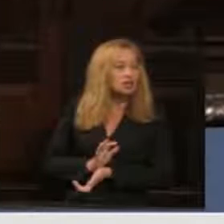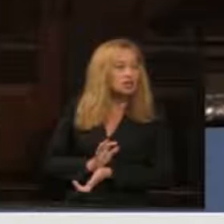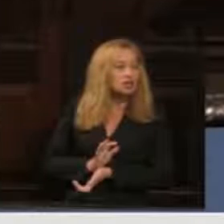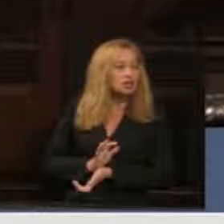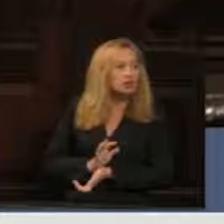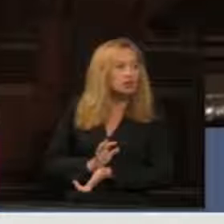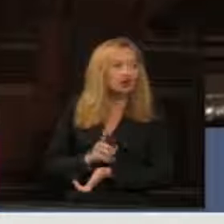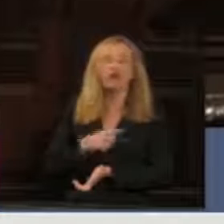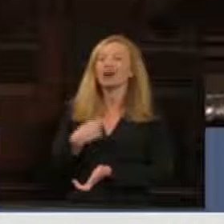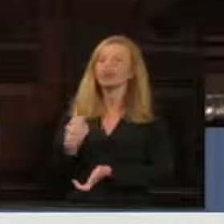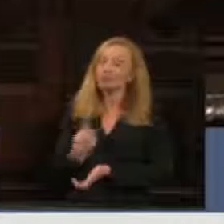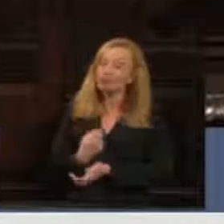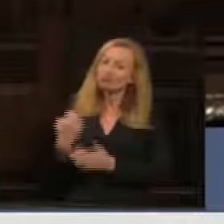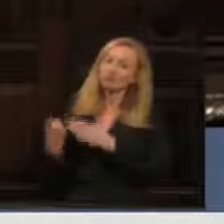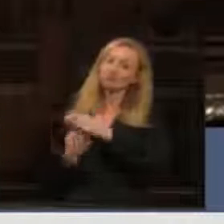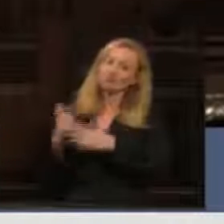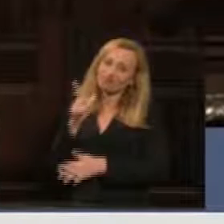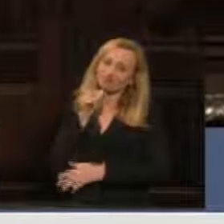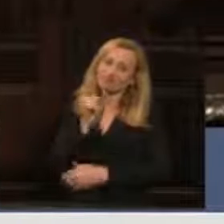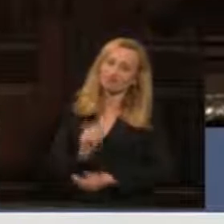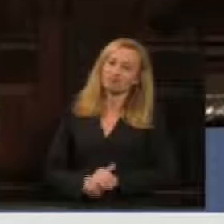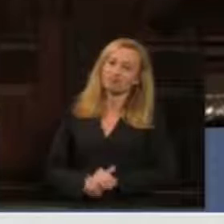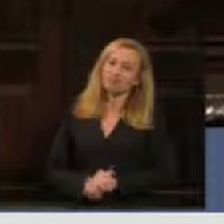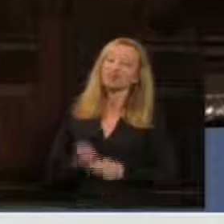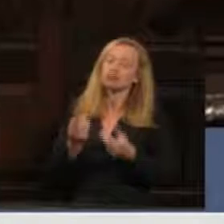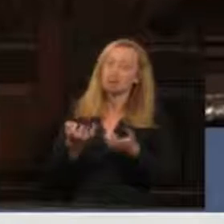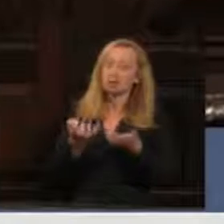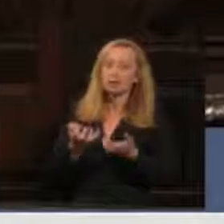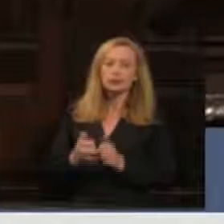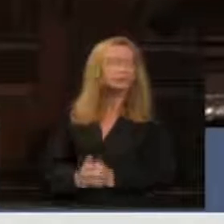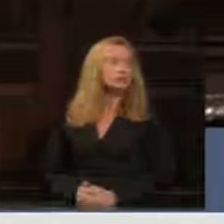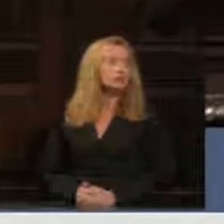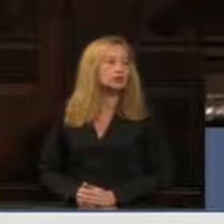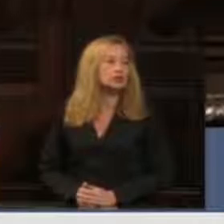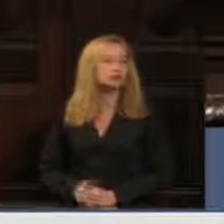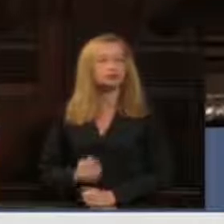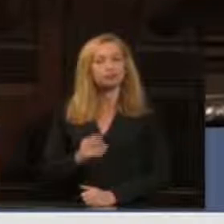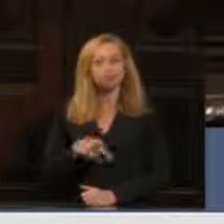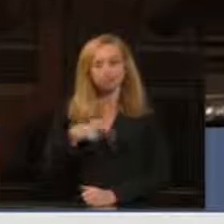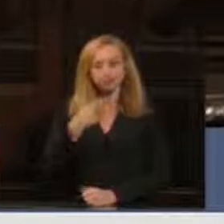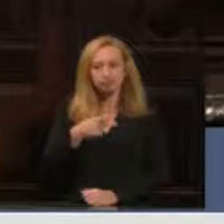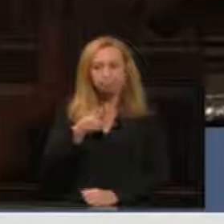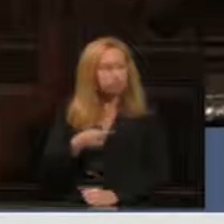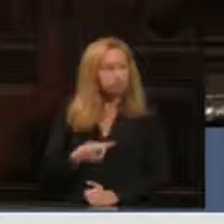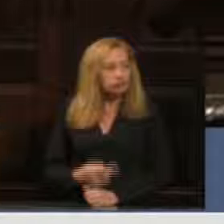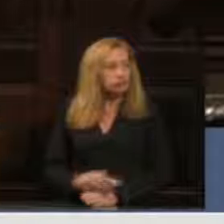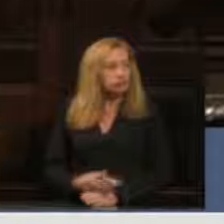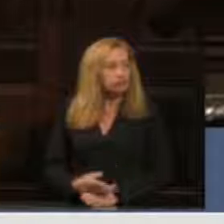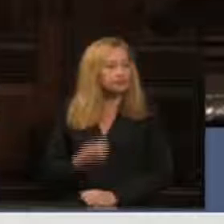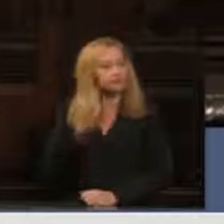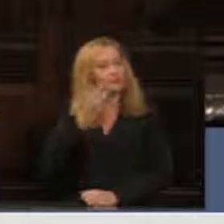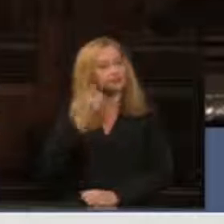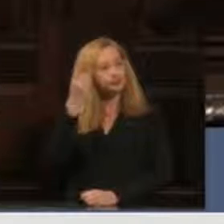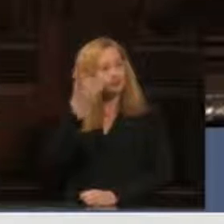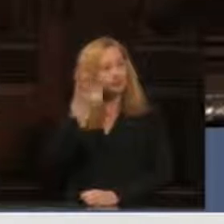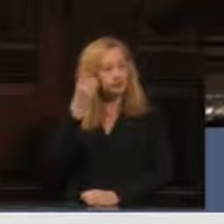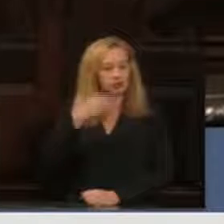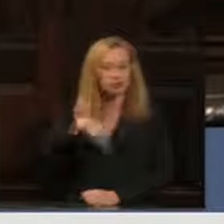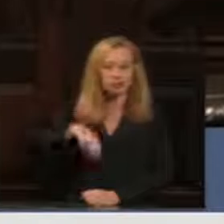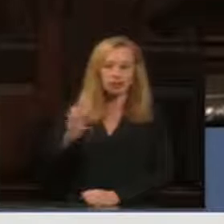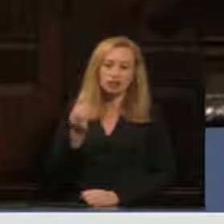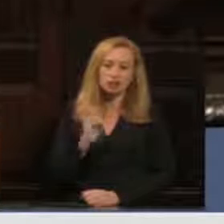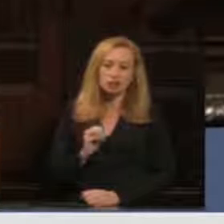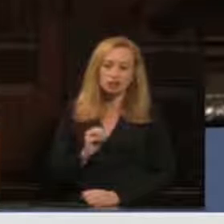a nossa SEDAI. Eu queria propor ao deputado